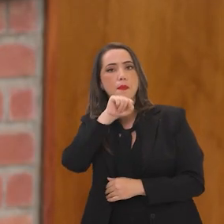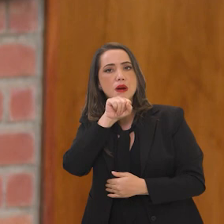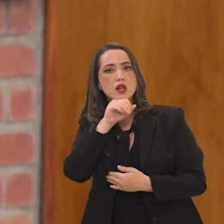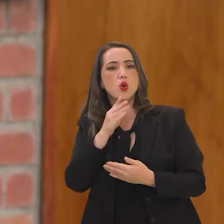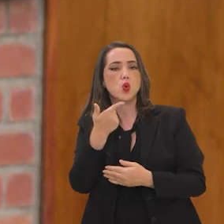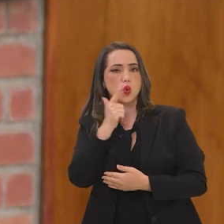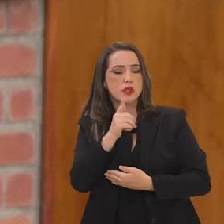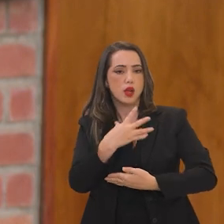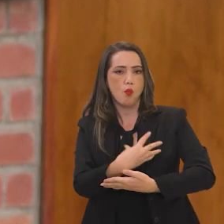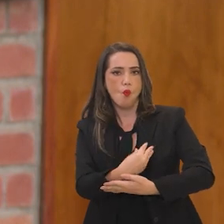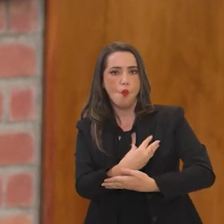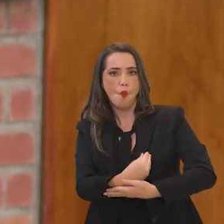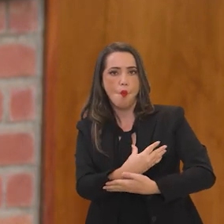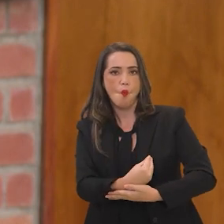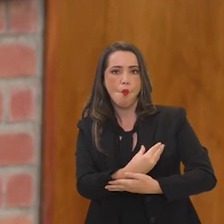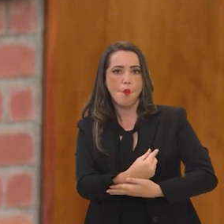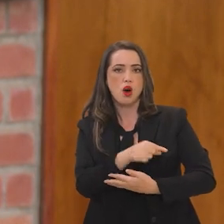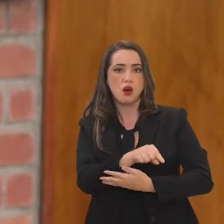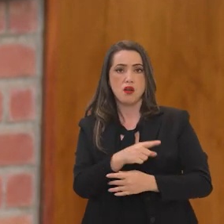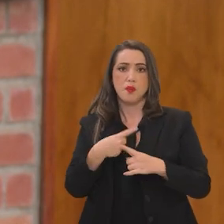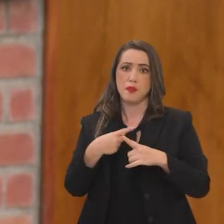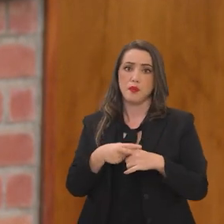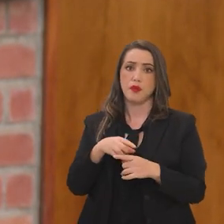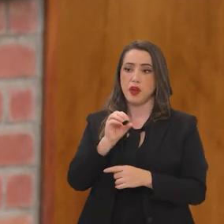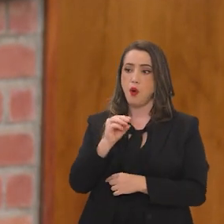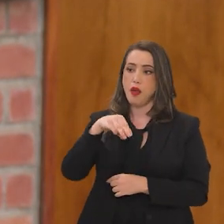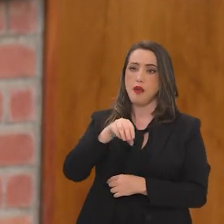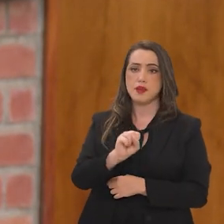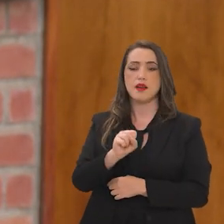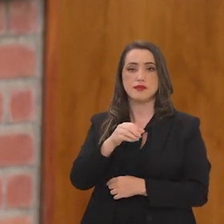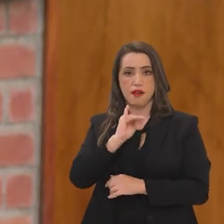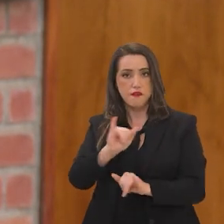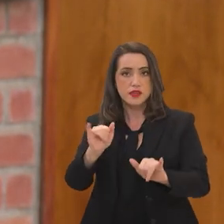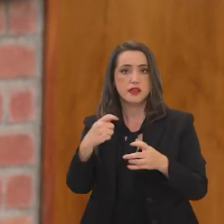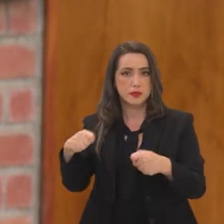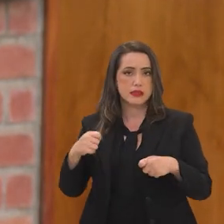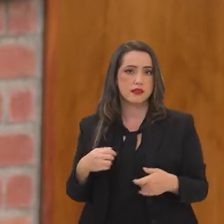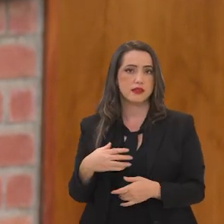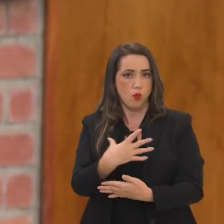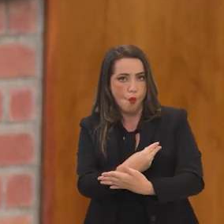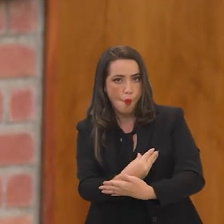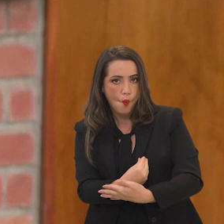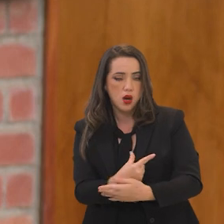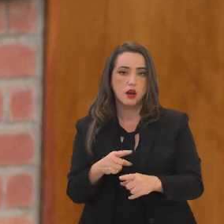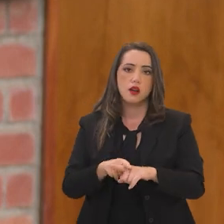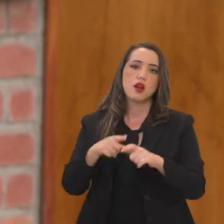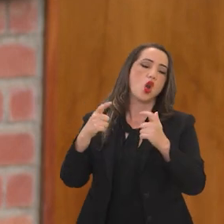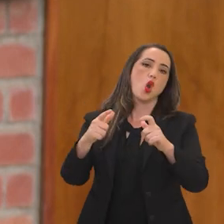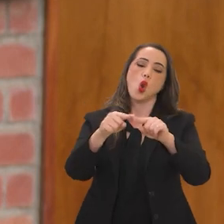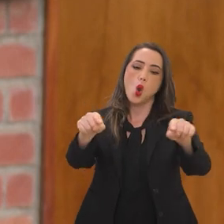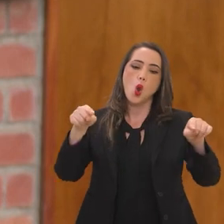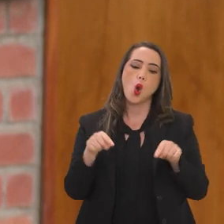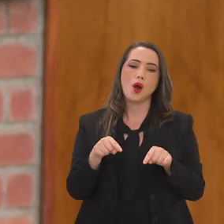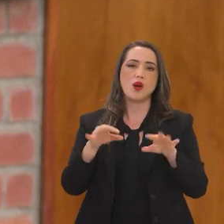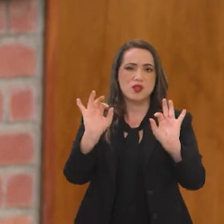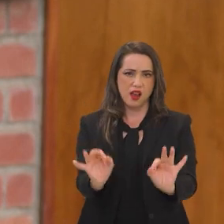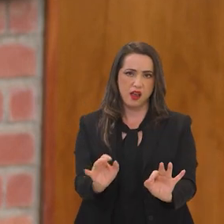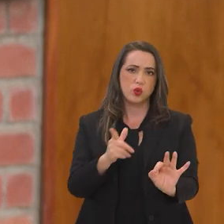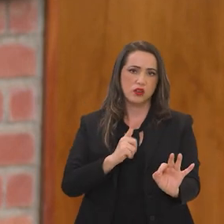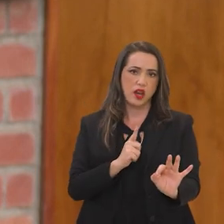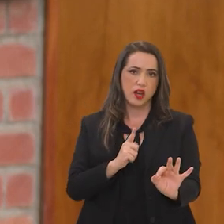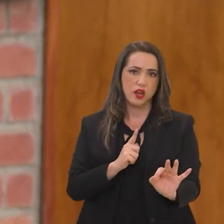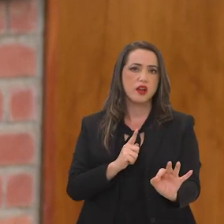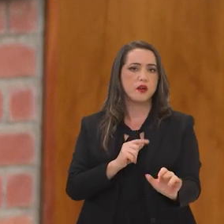se elas quiserem manter a amamentação quer recomendado pela Organização Mundial de saúde que tem um espaço adequados para que elas possam por exemplo